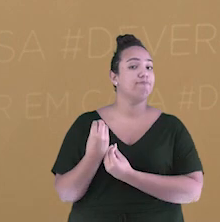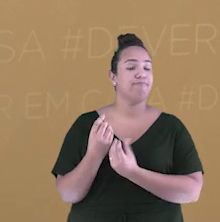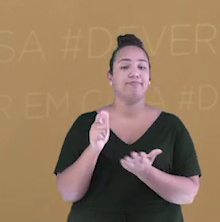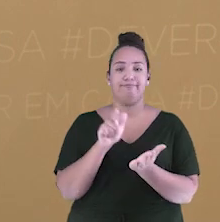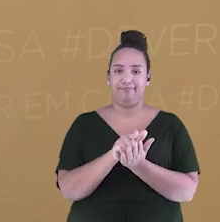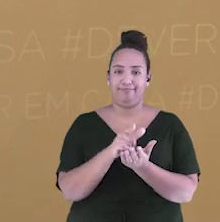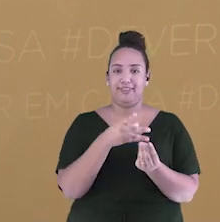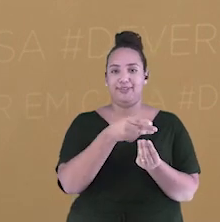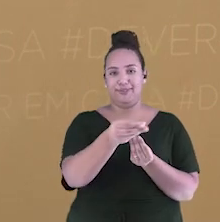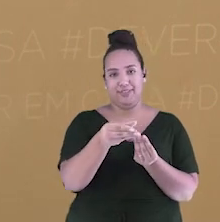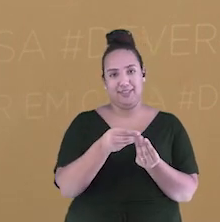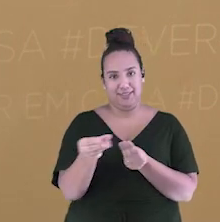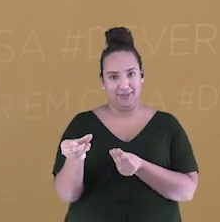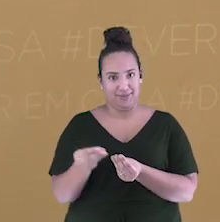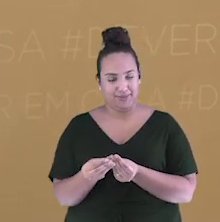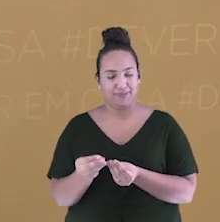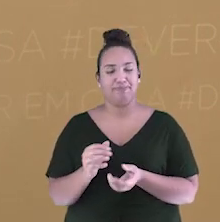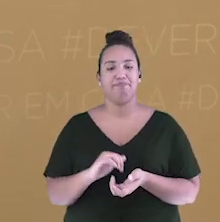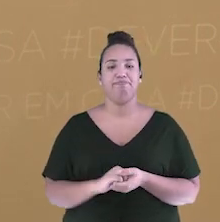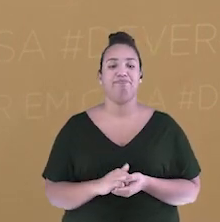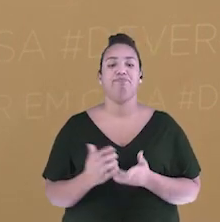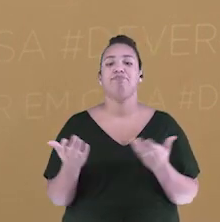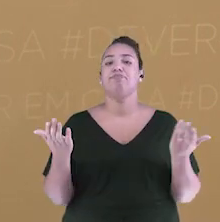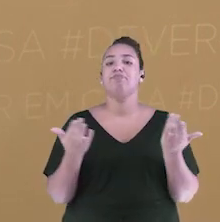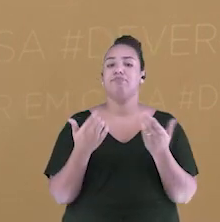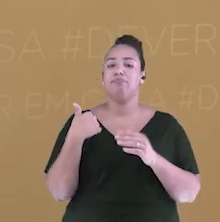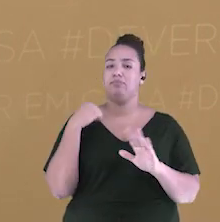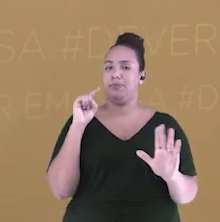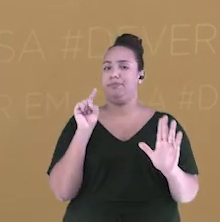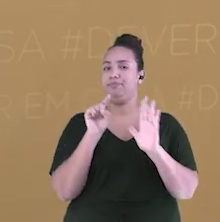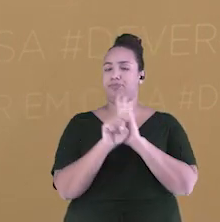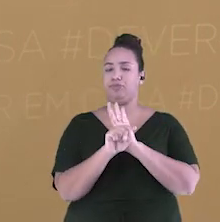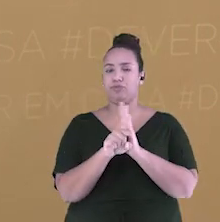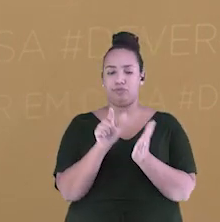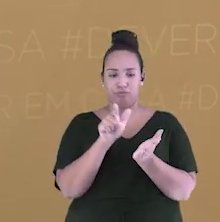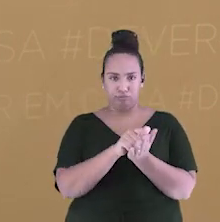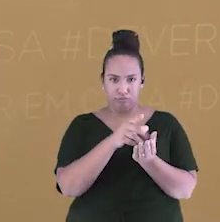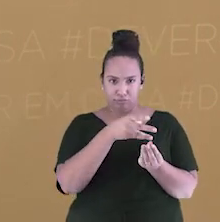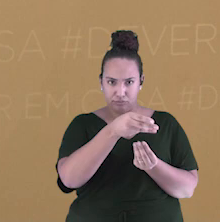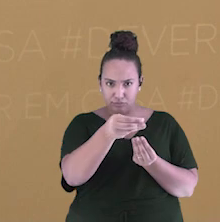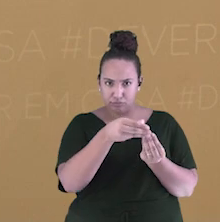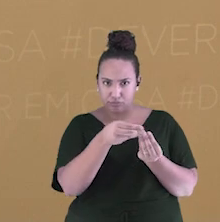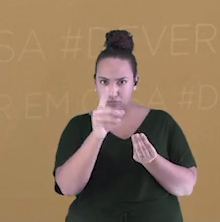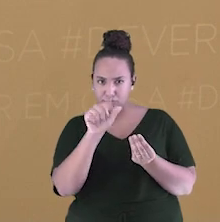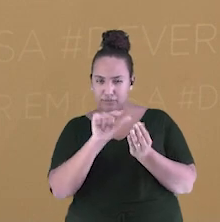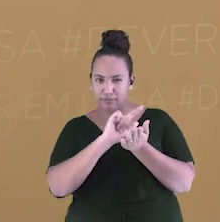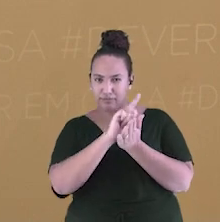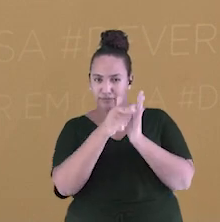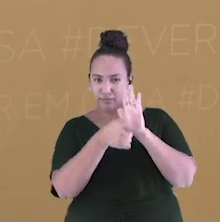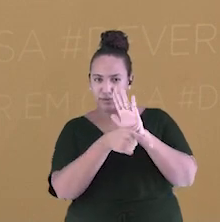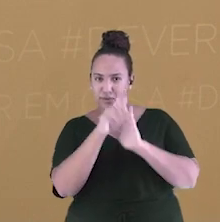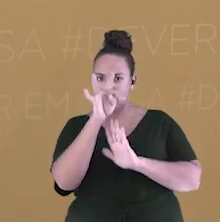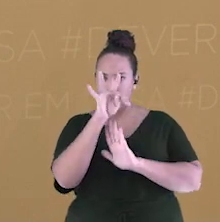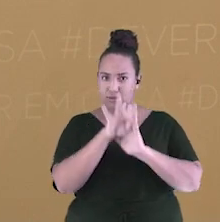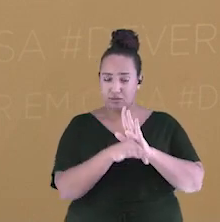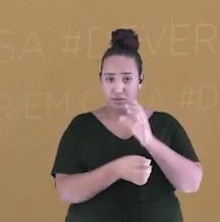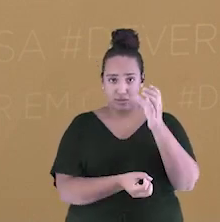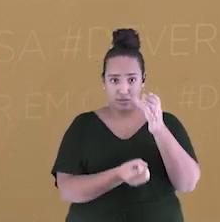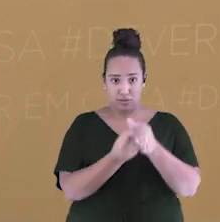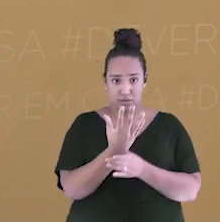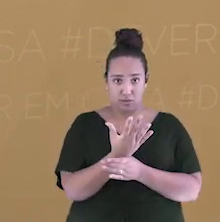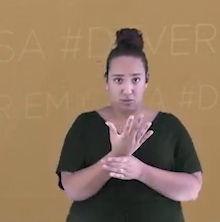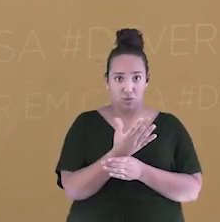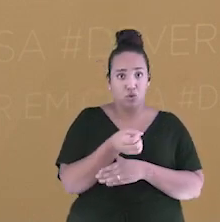o folheto. Uma pergunta: será que os folhetos é um gênero textual que surgiu